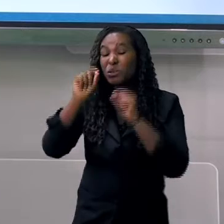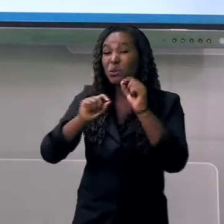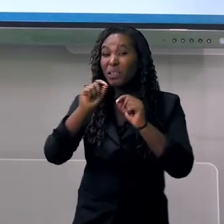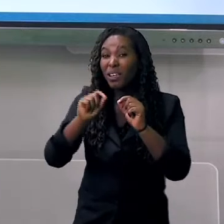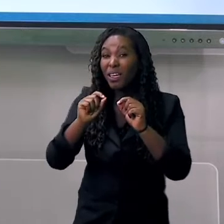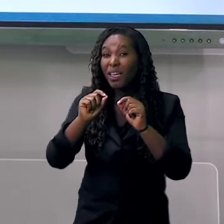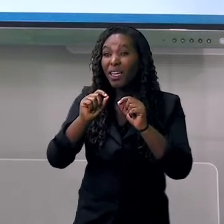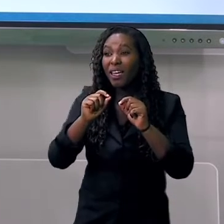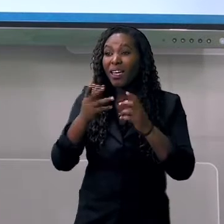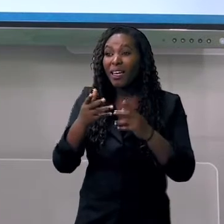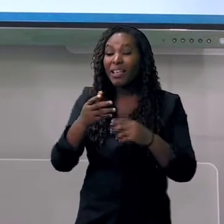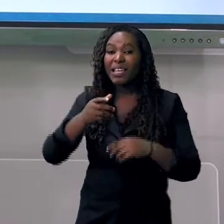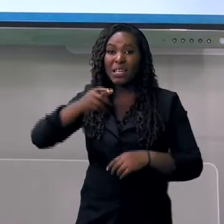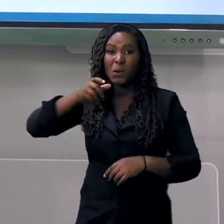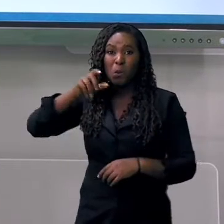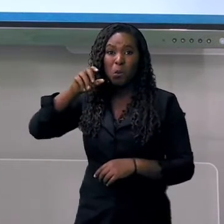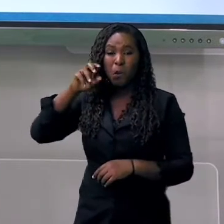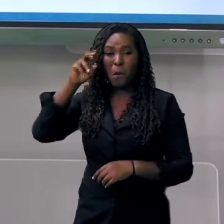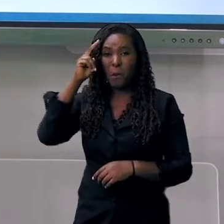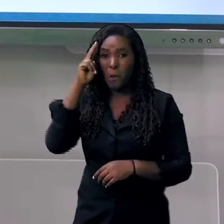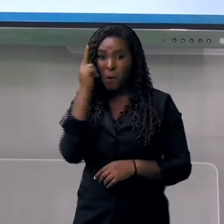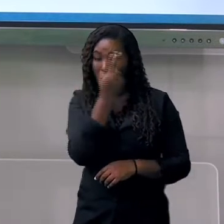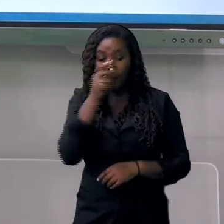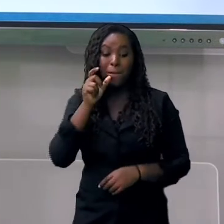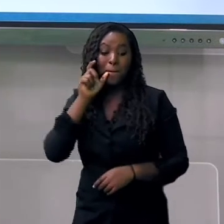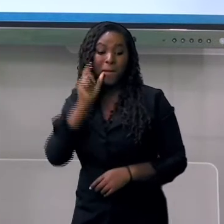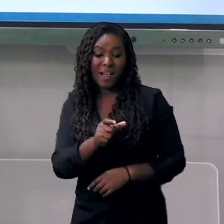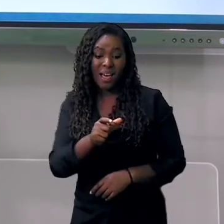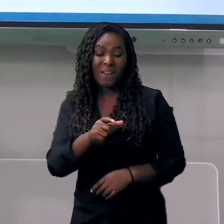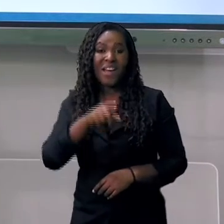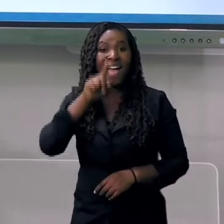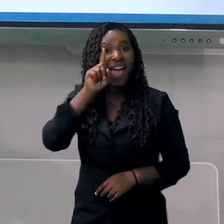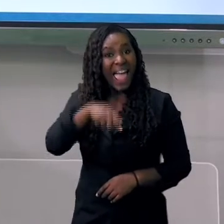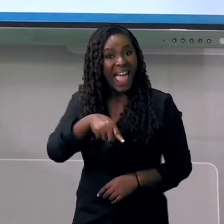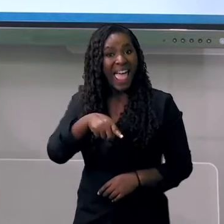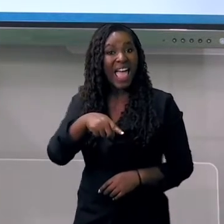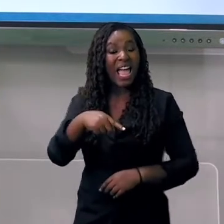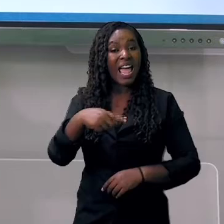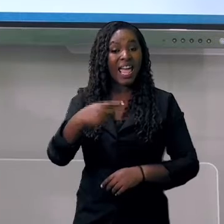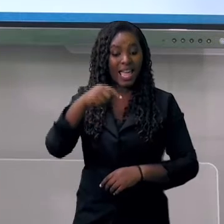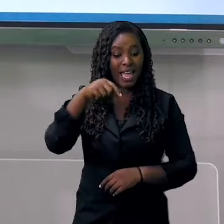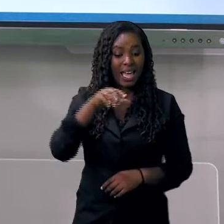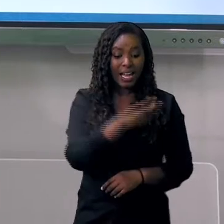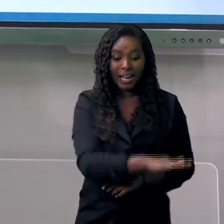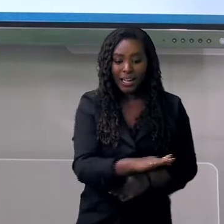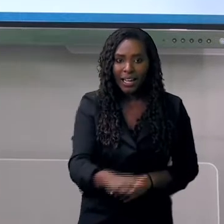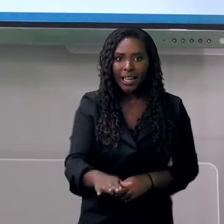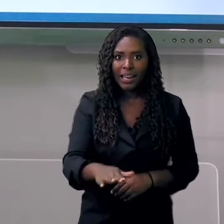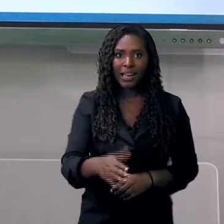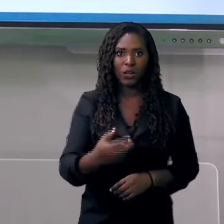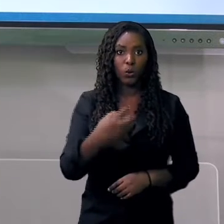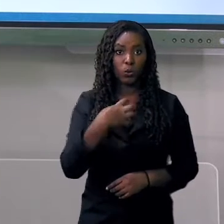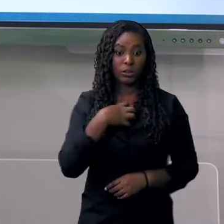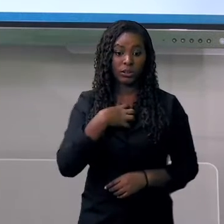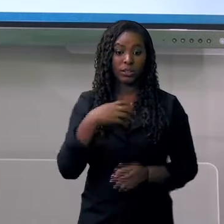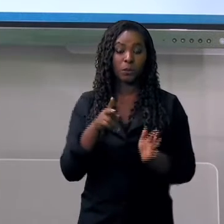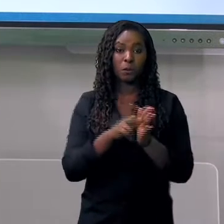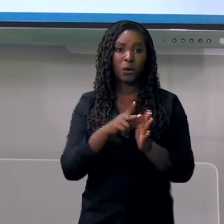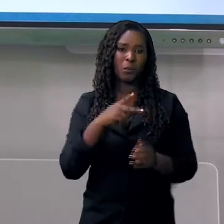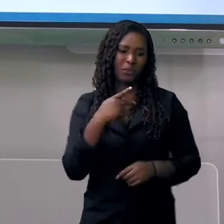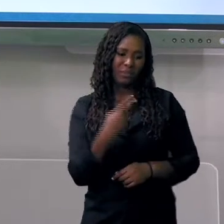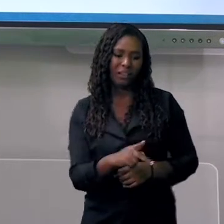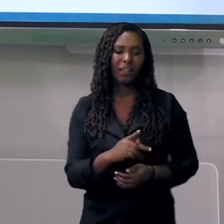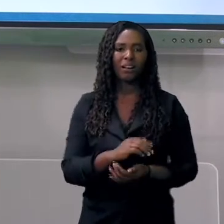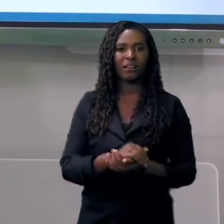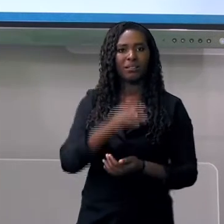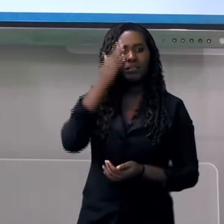criança rotulada passa a se sentir mal diante de si mesmo, pois toma para si aquele rótulo, aquilo